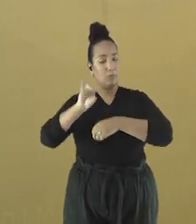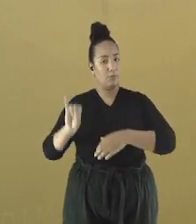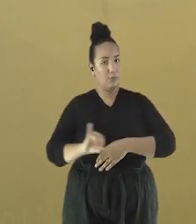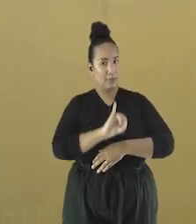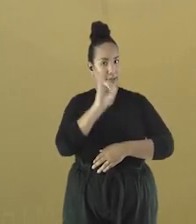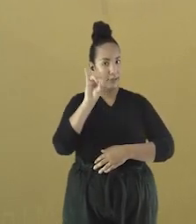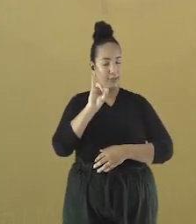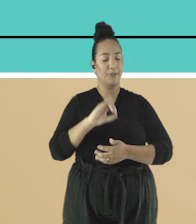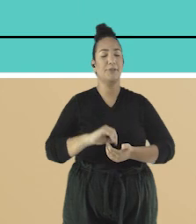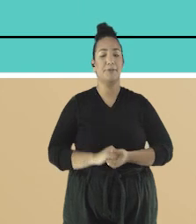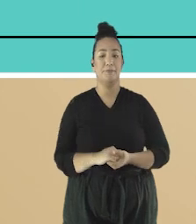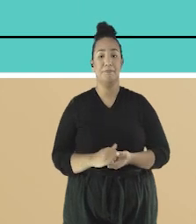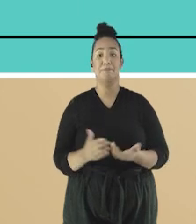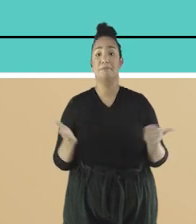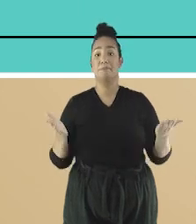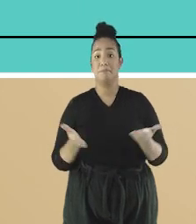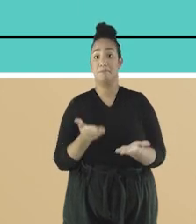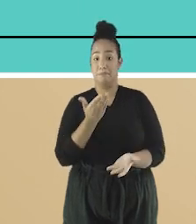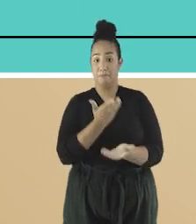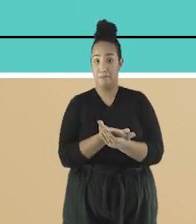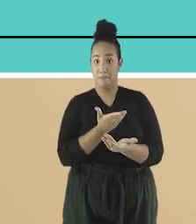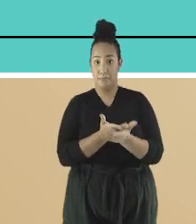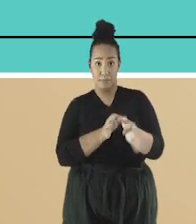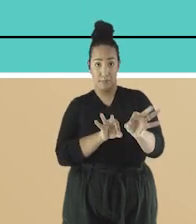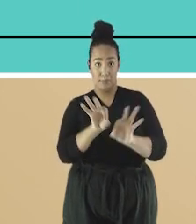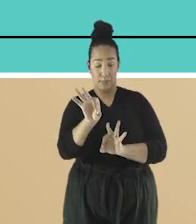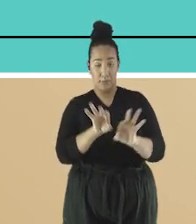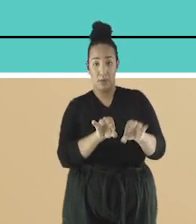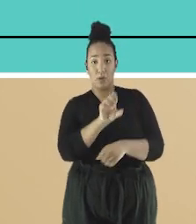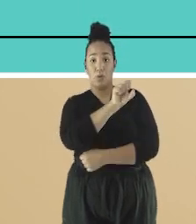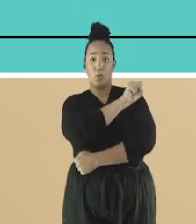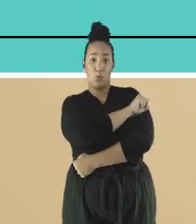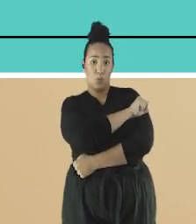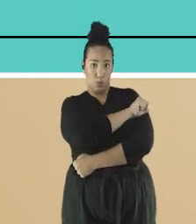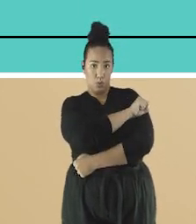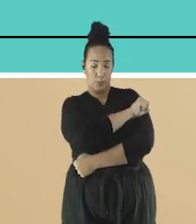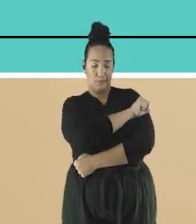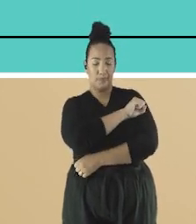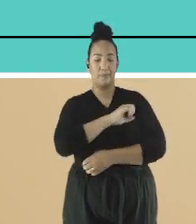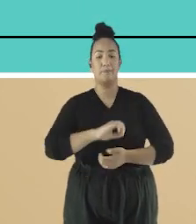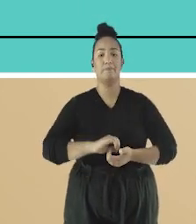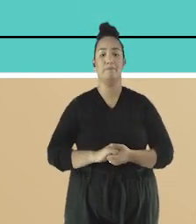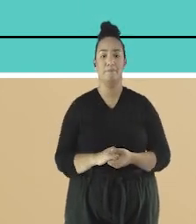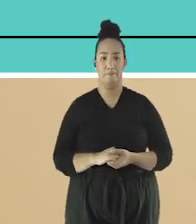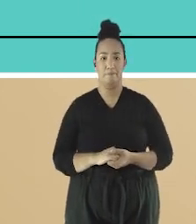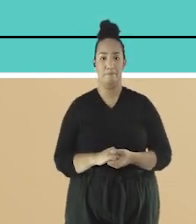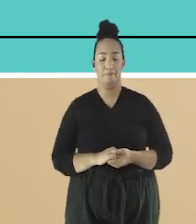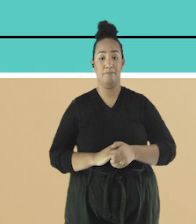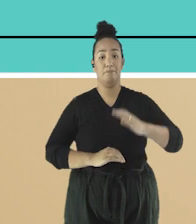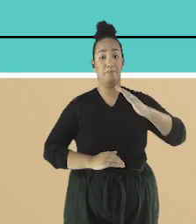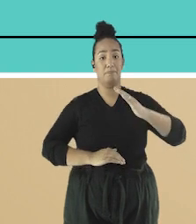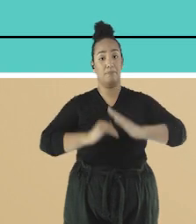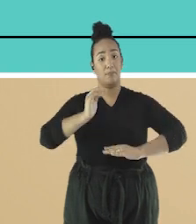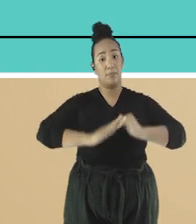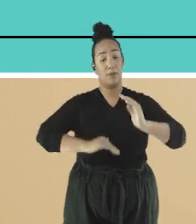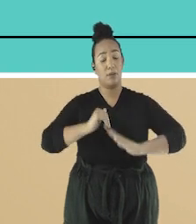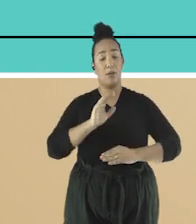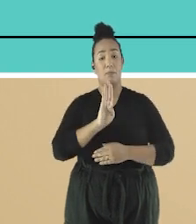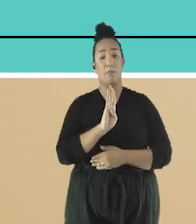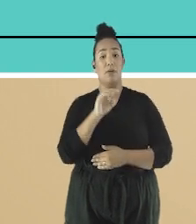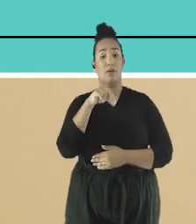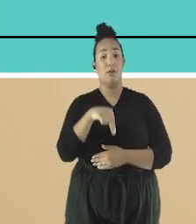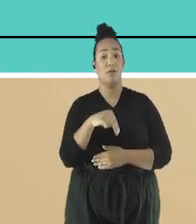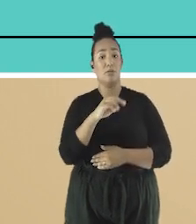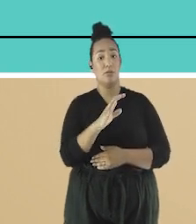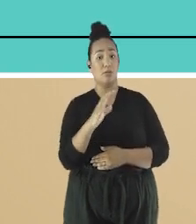sobre a nossa aula de hoje. Essa aula foi planejada para as turmas de 8º ano no ensino fundamental e trabalha a